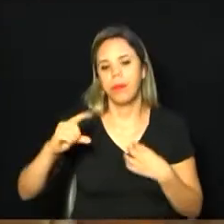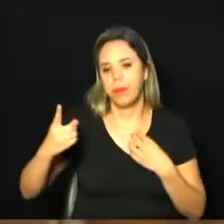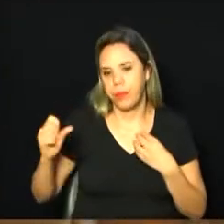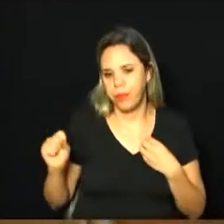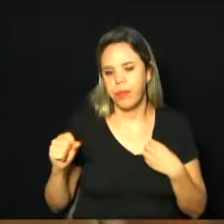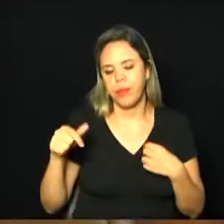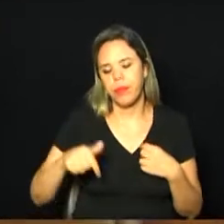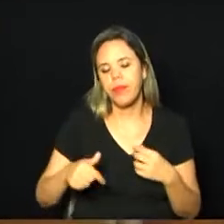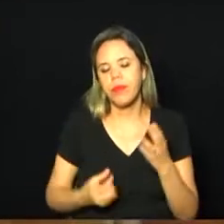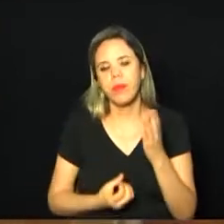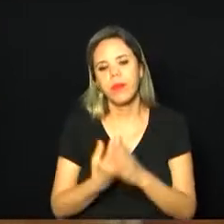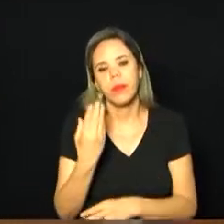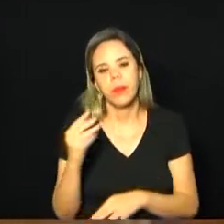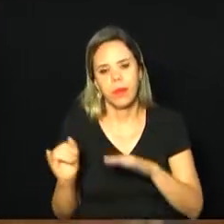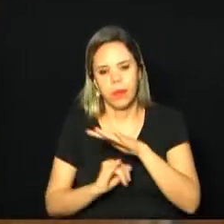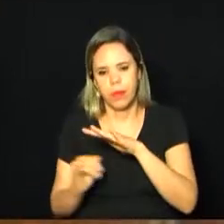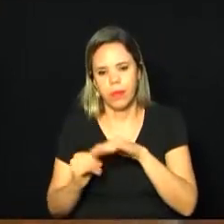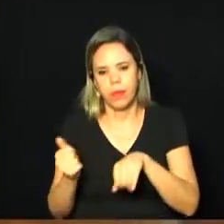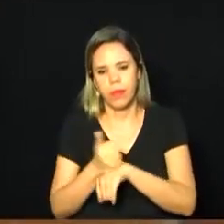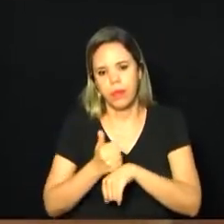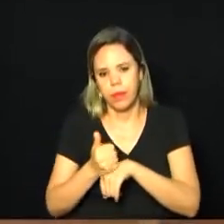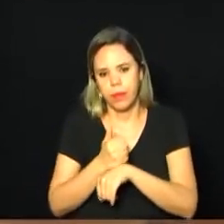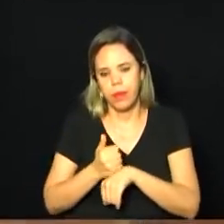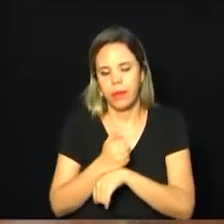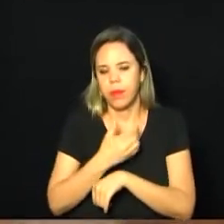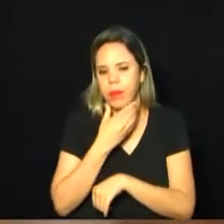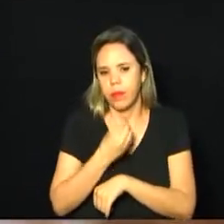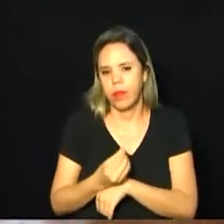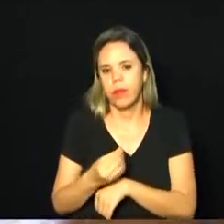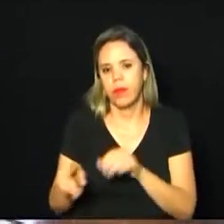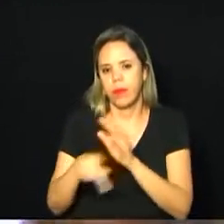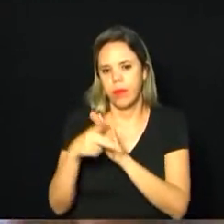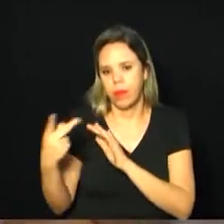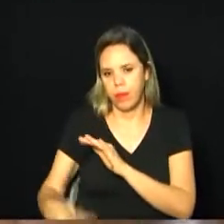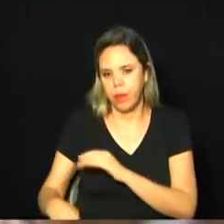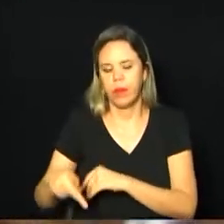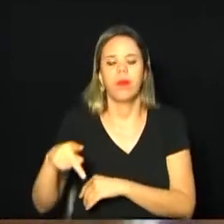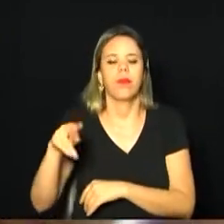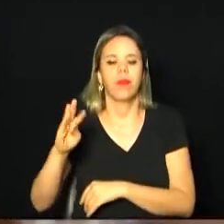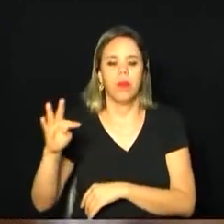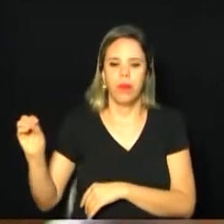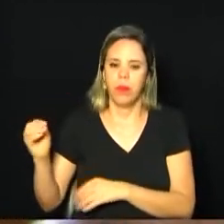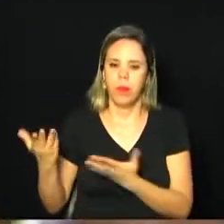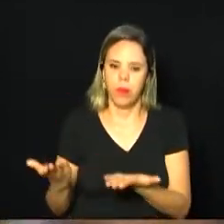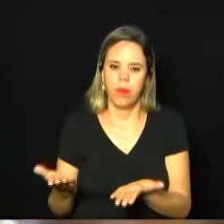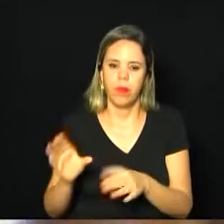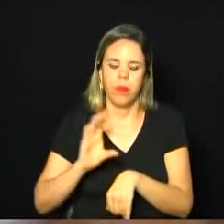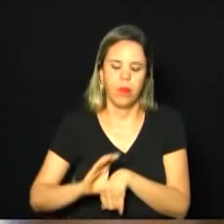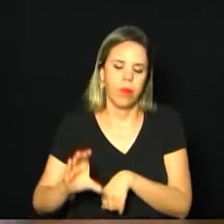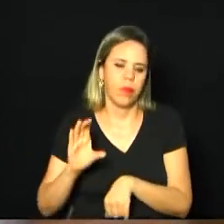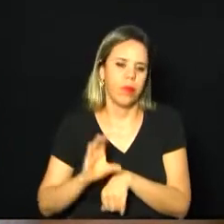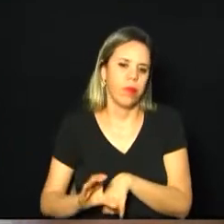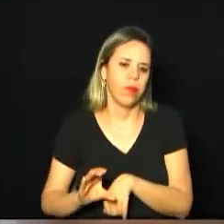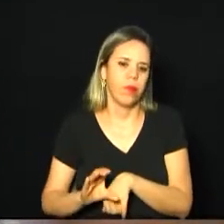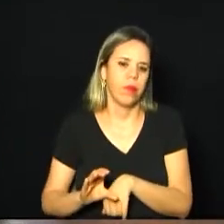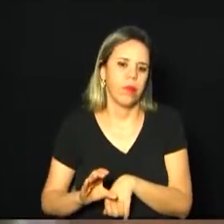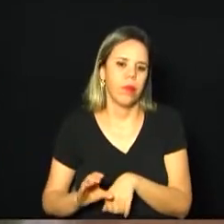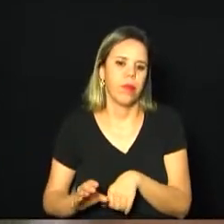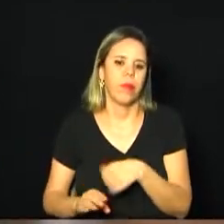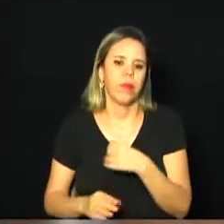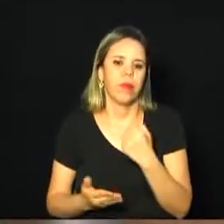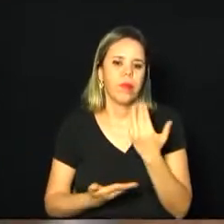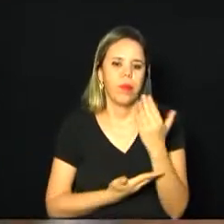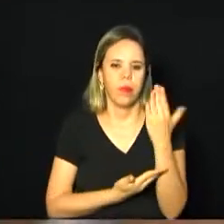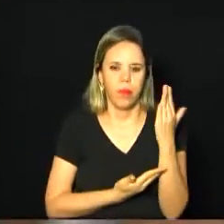e me surge como Instituto profissional masculino Bento Quirino e ele oferecia os cursos de marcenaria